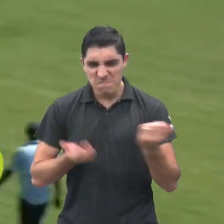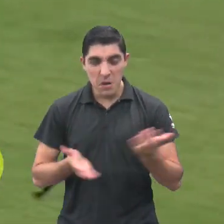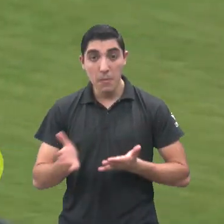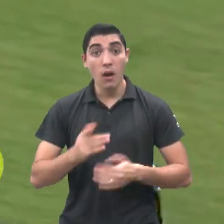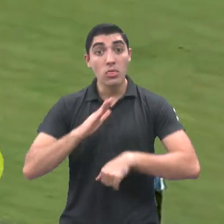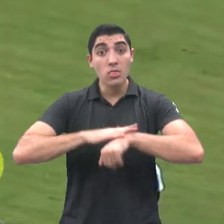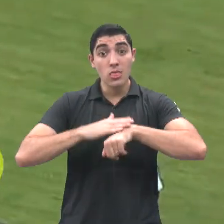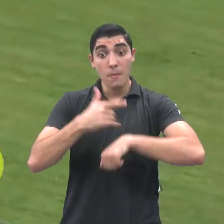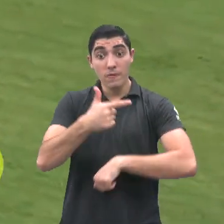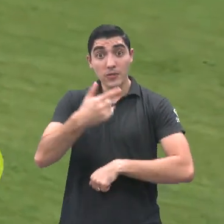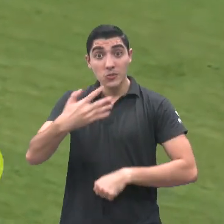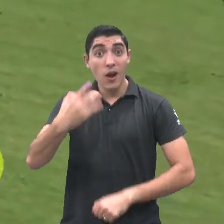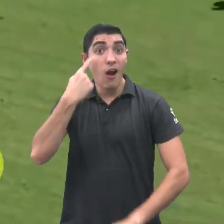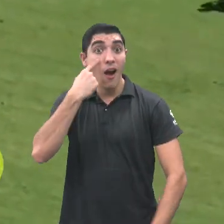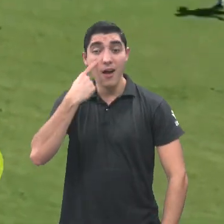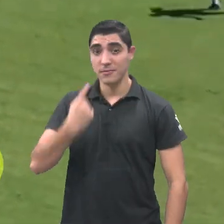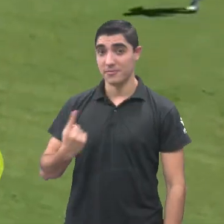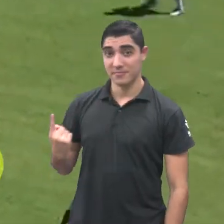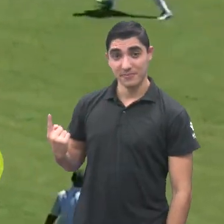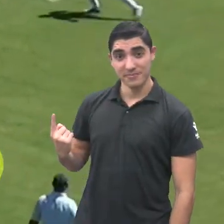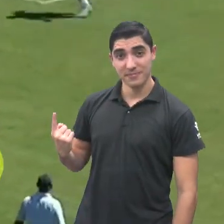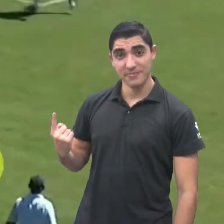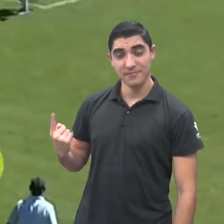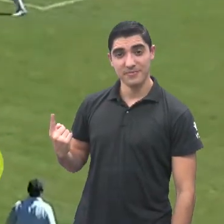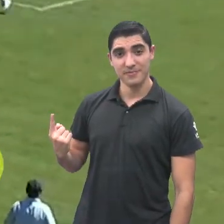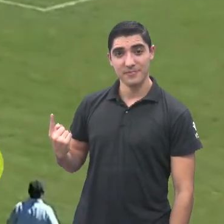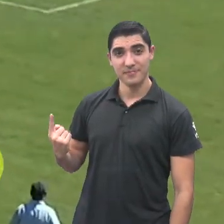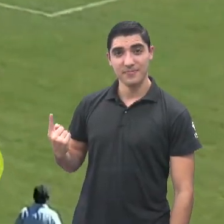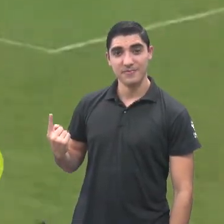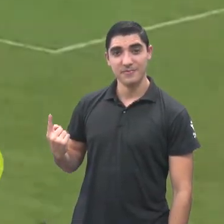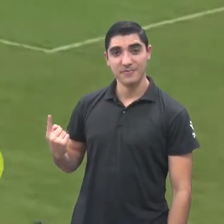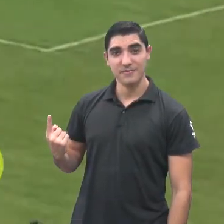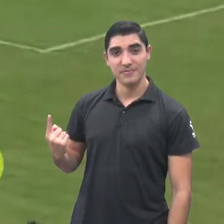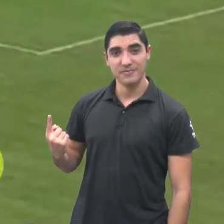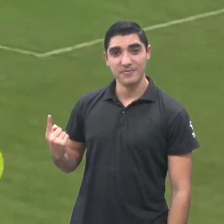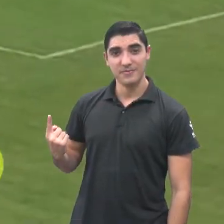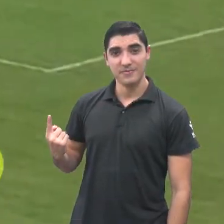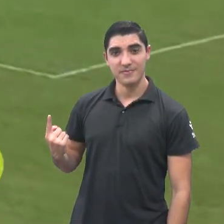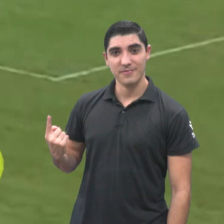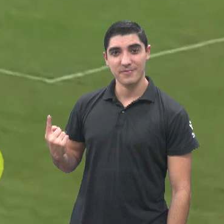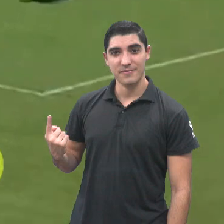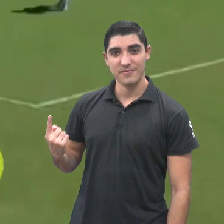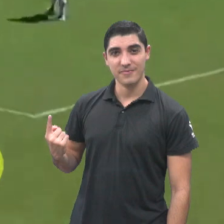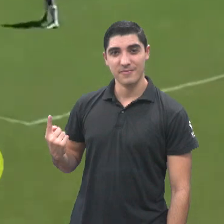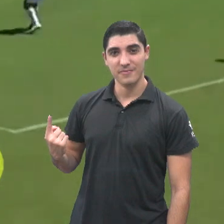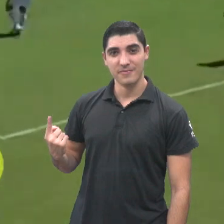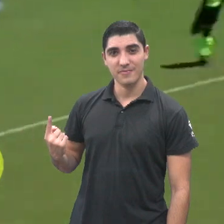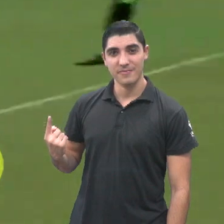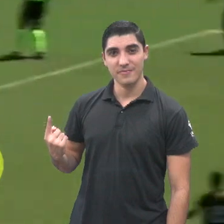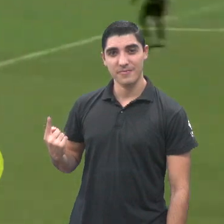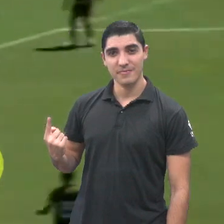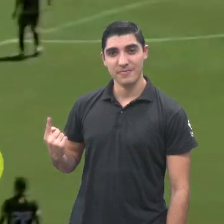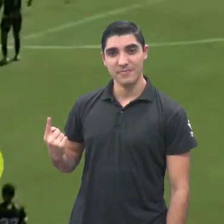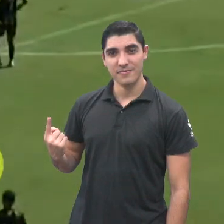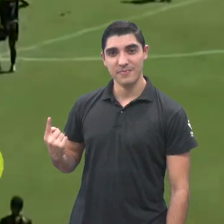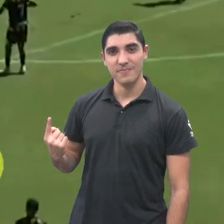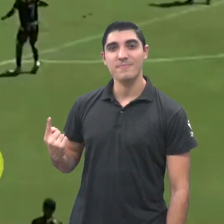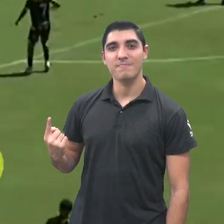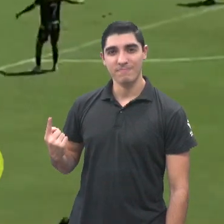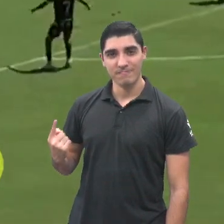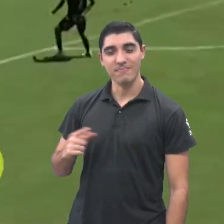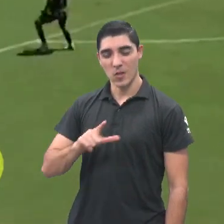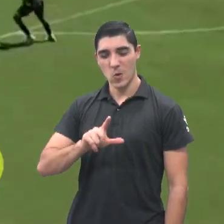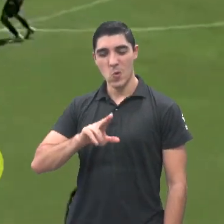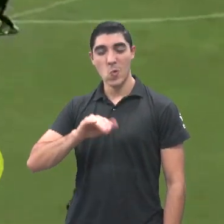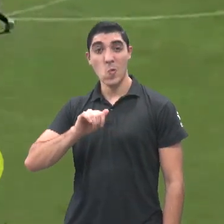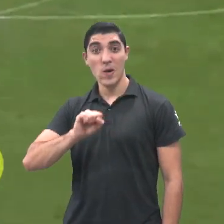24, Emanuel fez a jogada aqui pela esquerda, pedalou a lá Robinho, trouxe para a linha de fundo e cruzou por baixo. E Lucas Perninha de